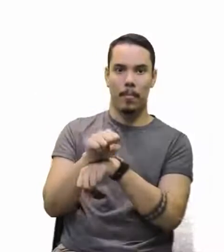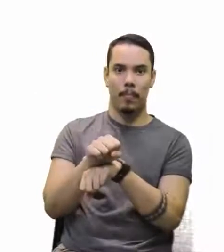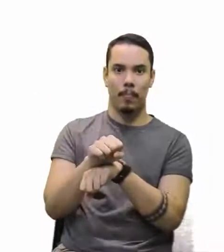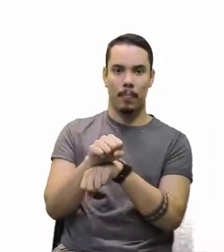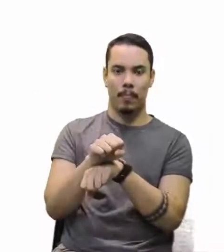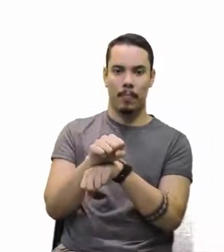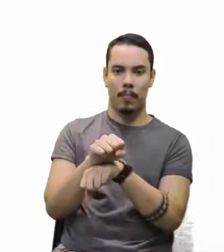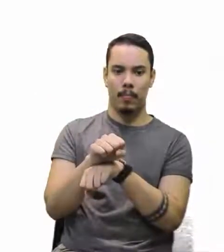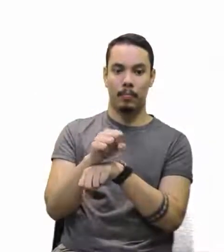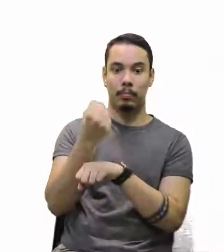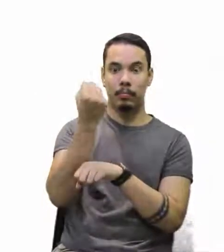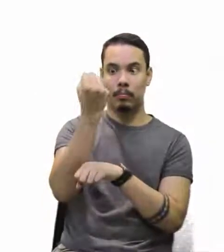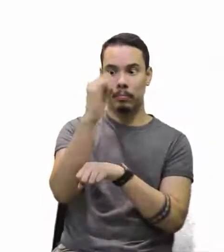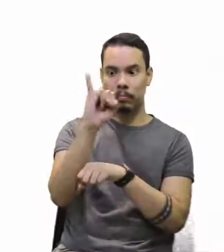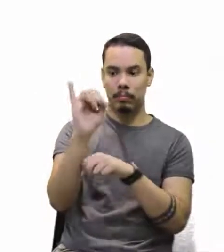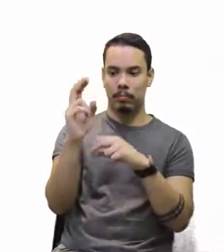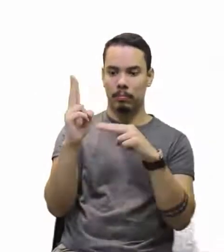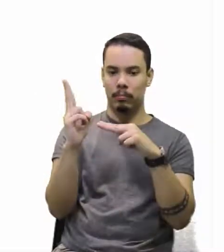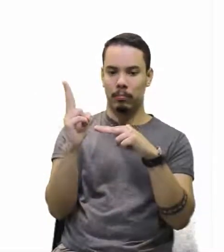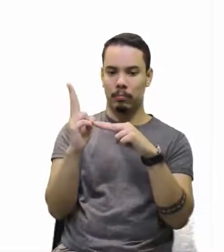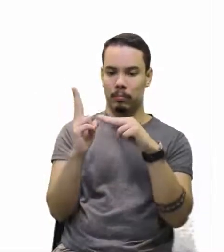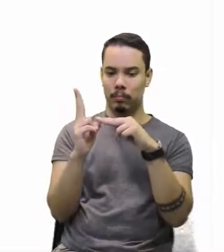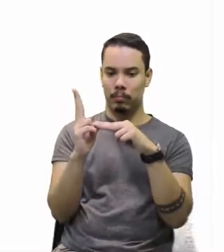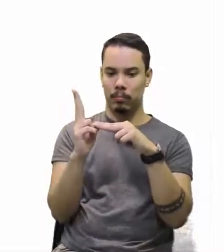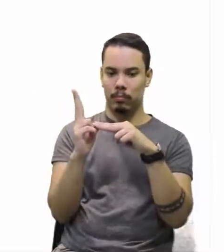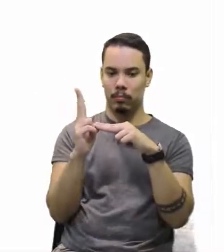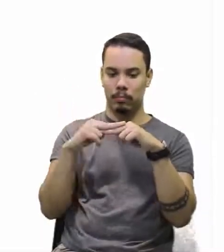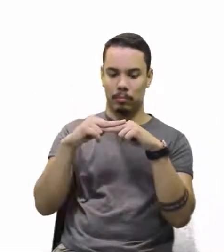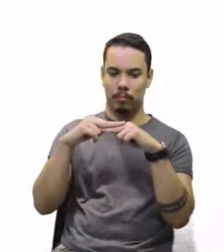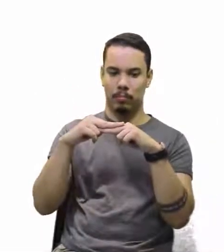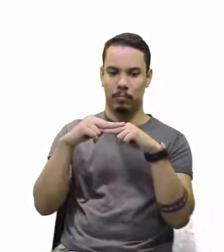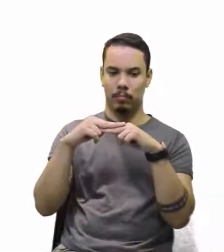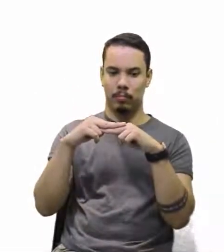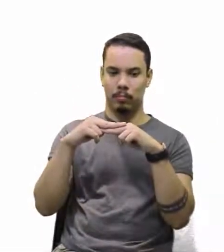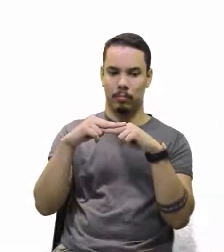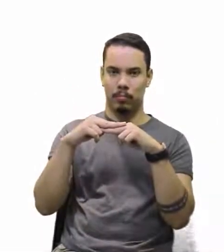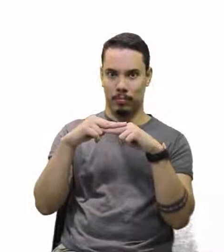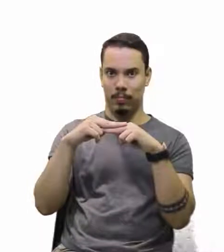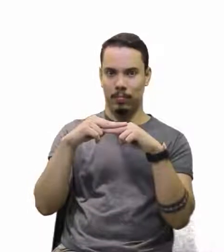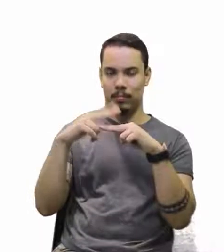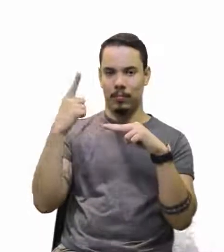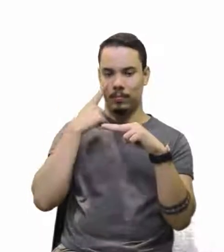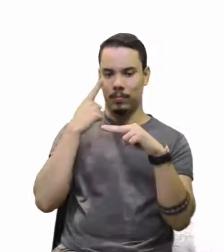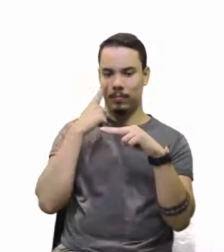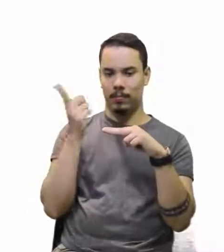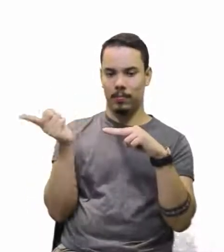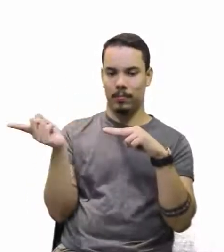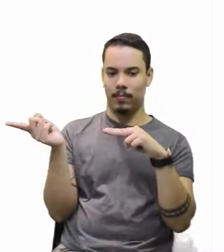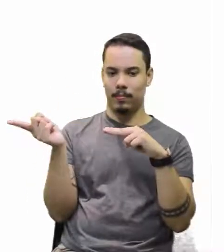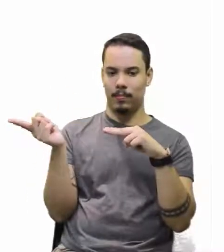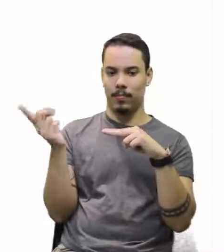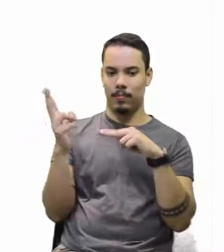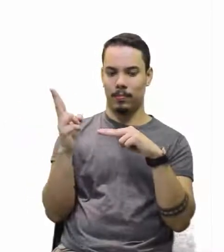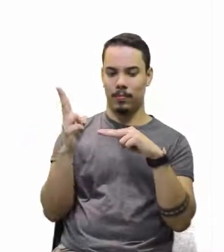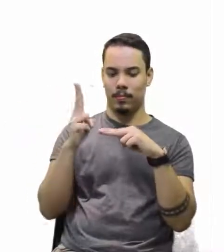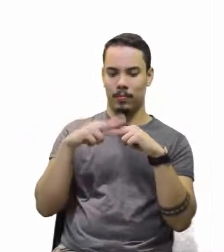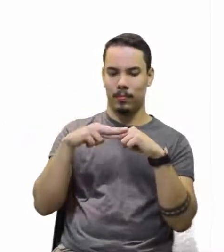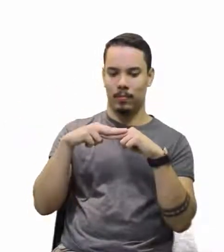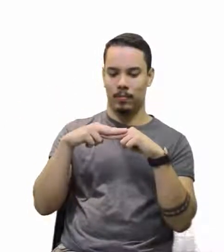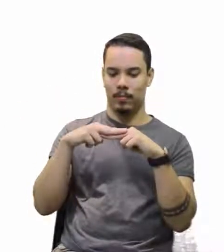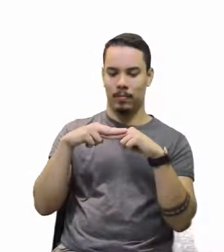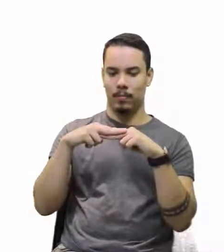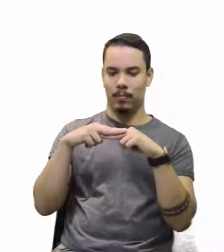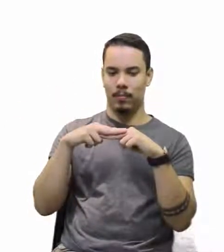certo? Se essa chave for para o outro lado, olha bem, se a chave for para o outro